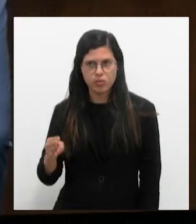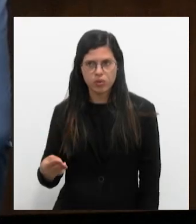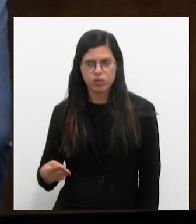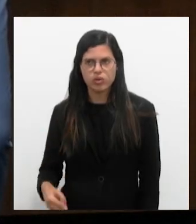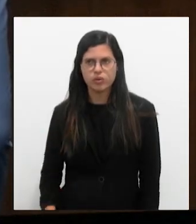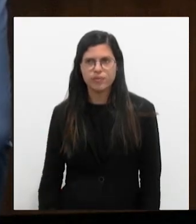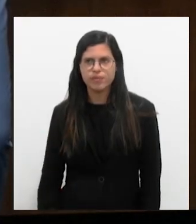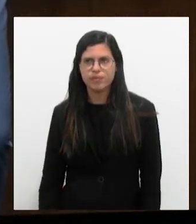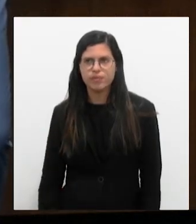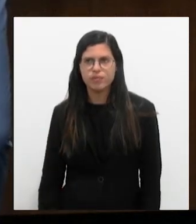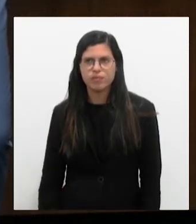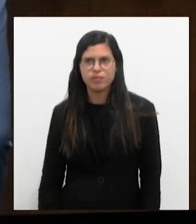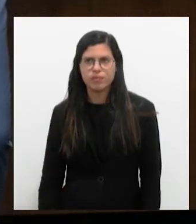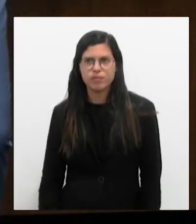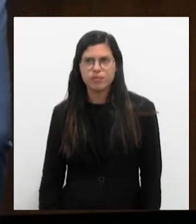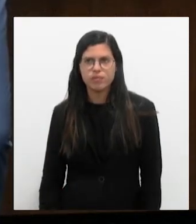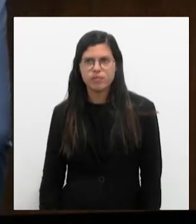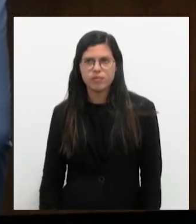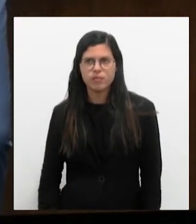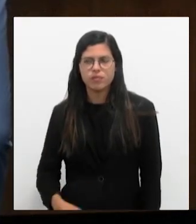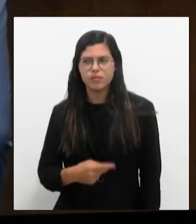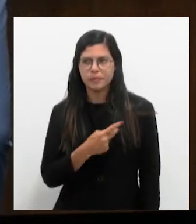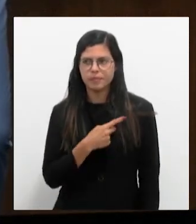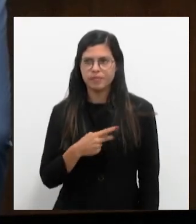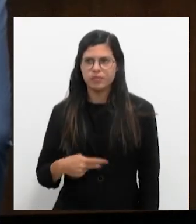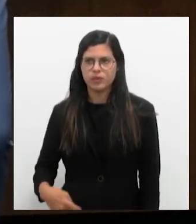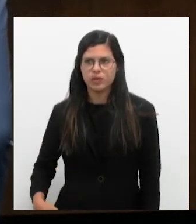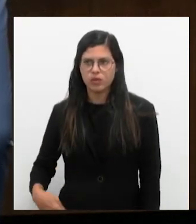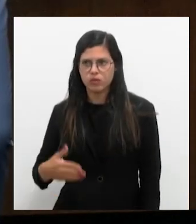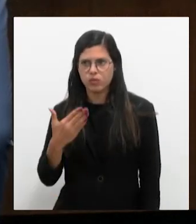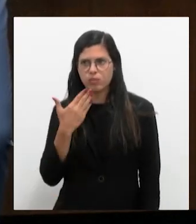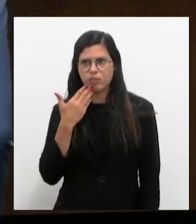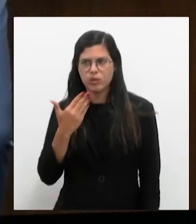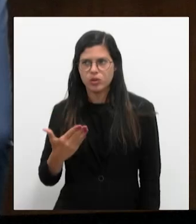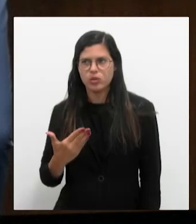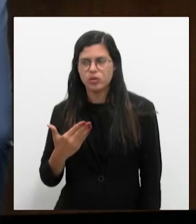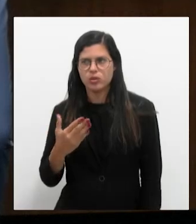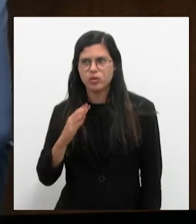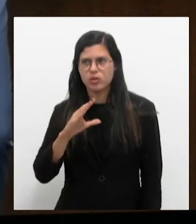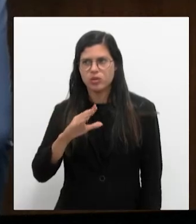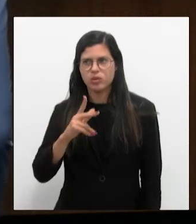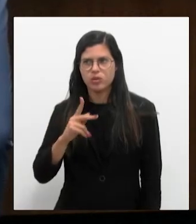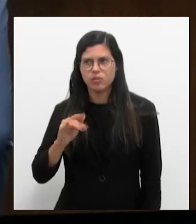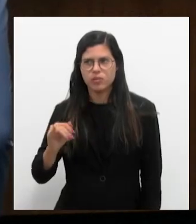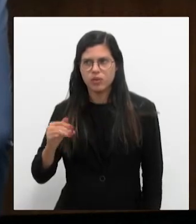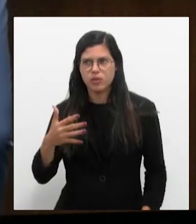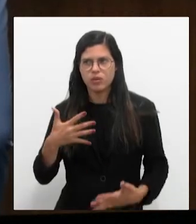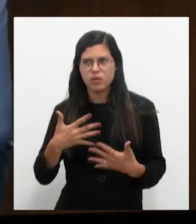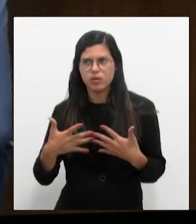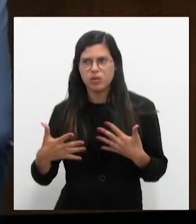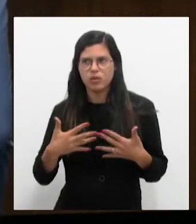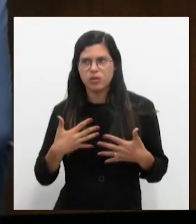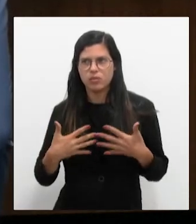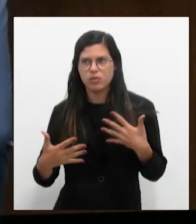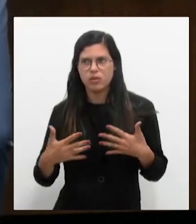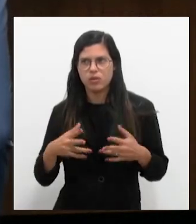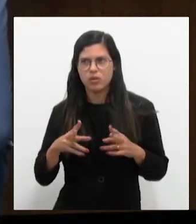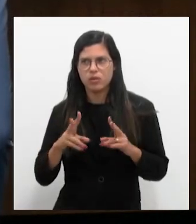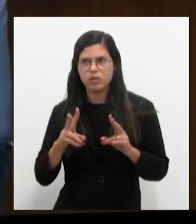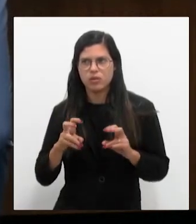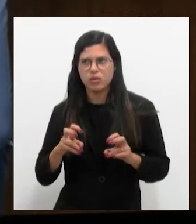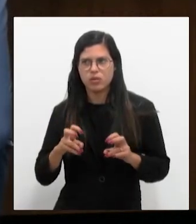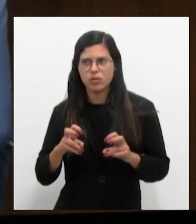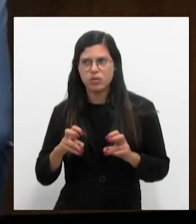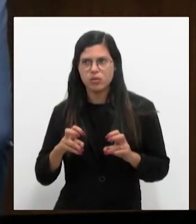Presidente, o que eu vou pedir através da CPI da transparência, um requerimento de informação,